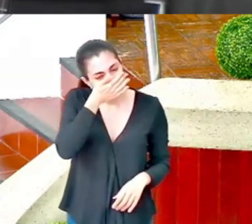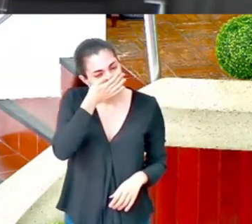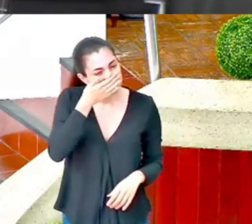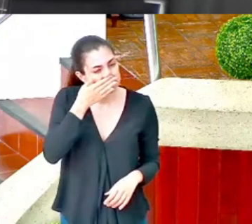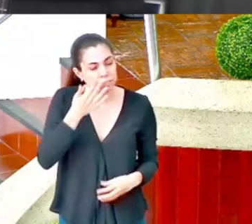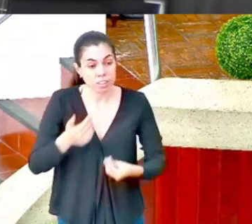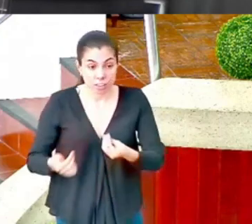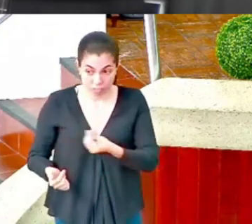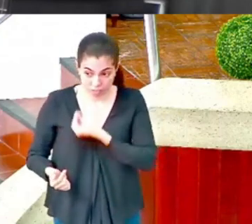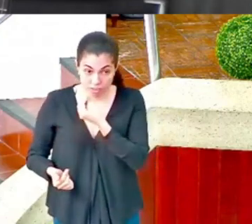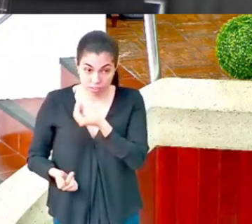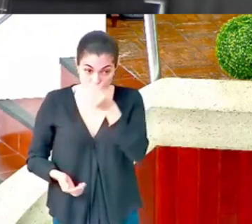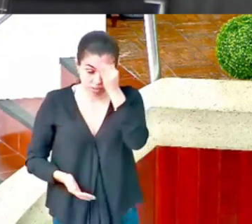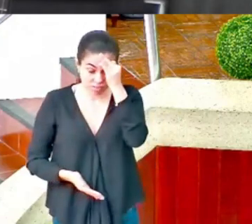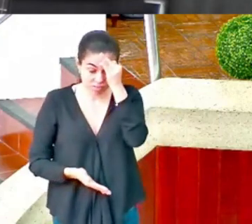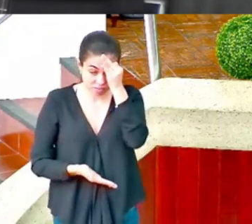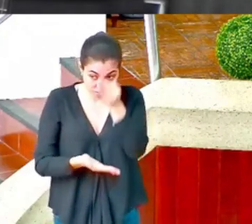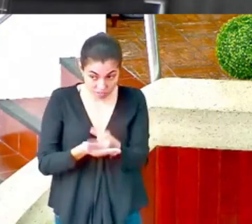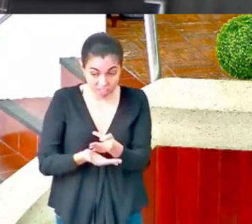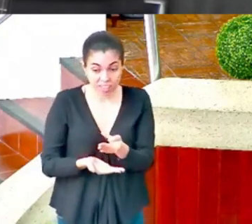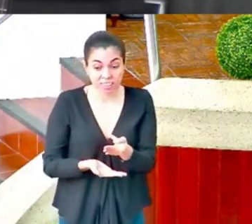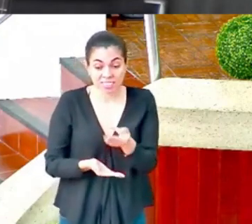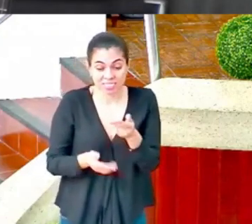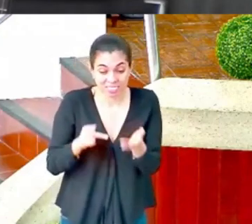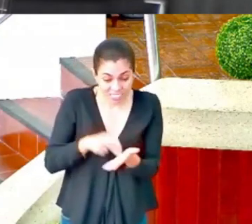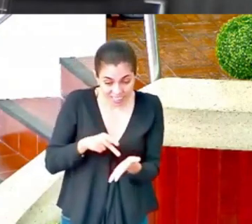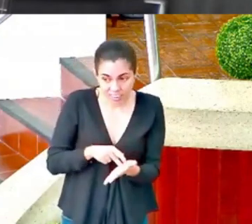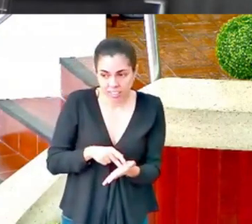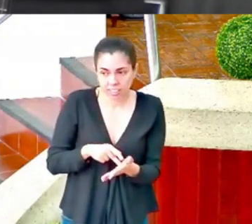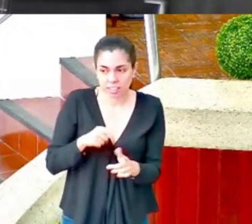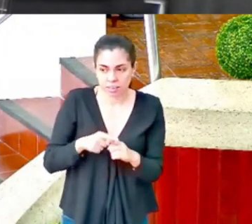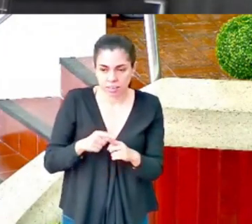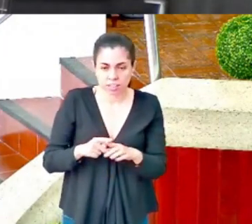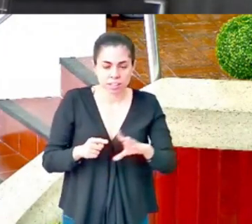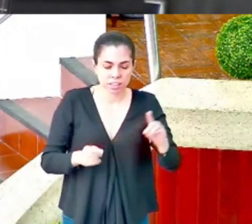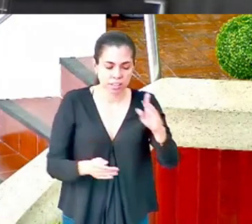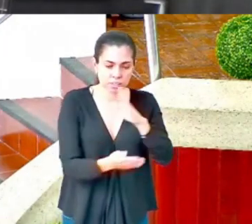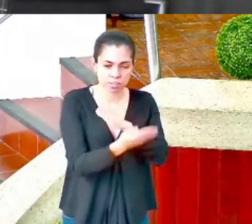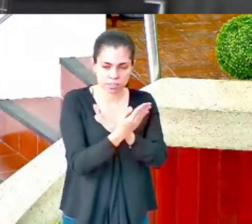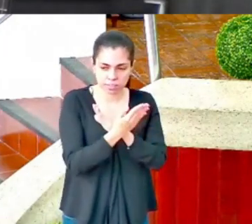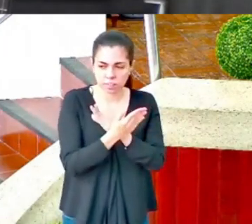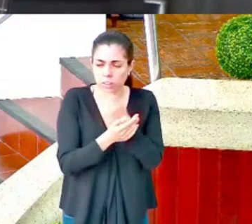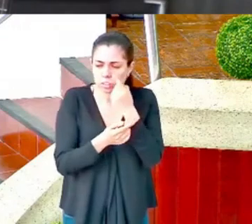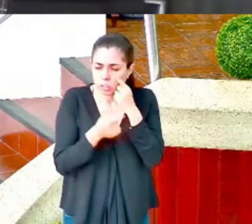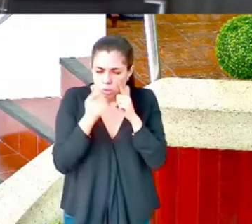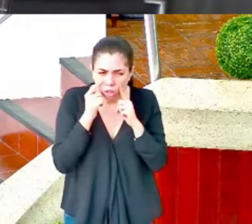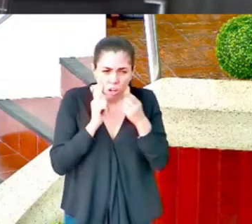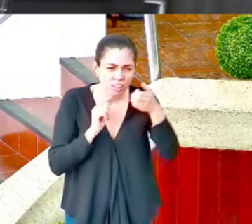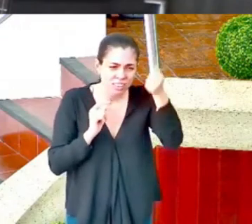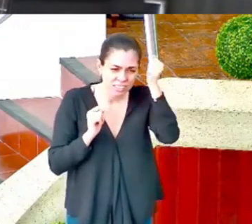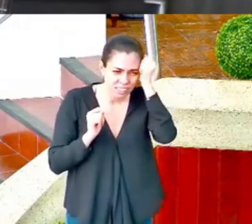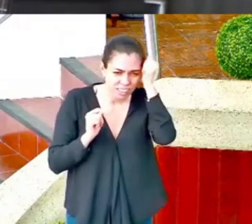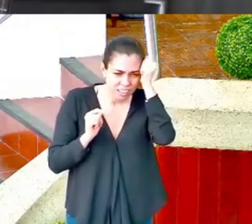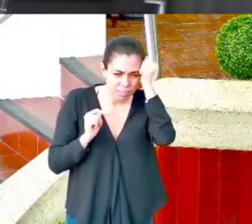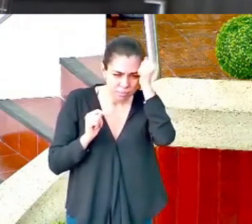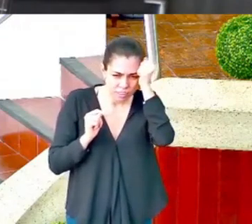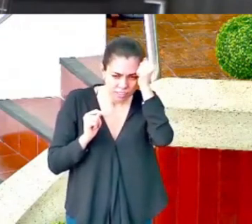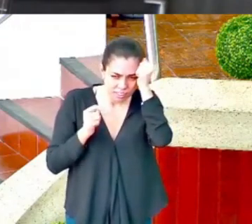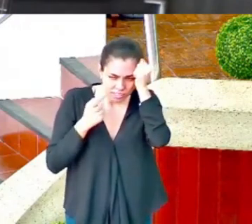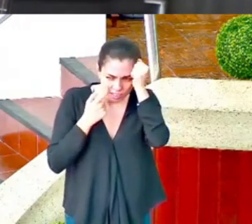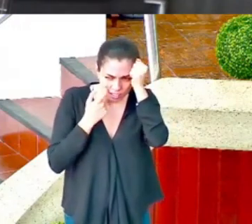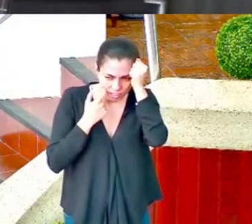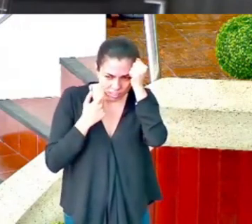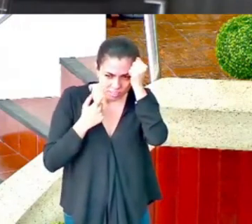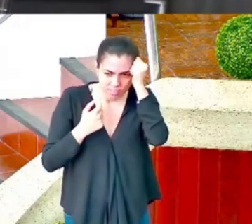Viva com uma fé que lateja dentro do coração. Viva com lágrimas nos olhos pelos seus pecados. Historiadores contam que quando